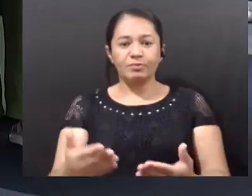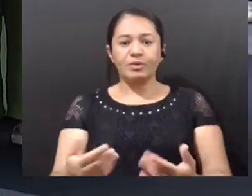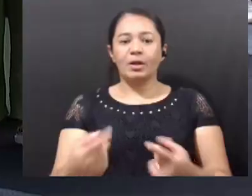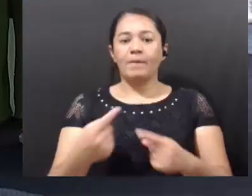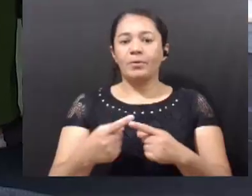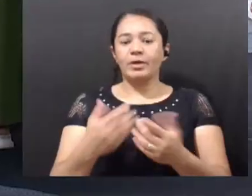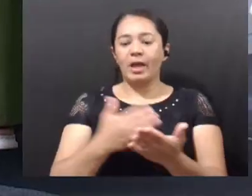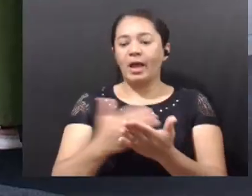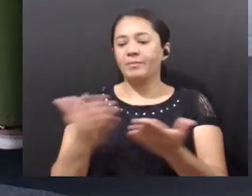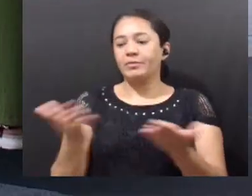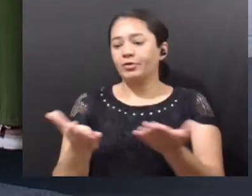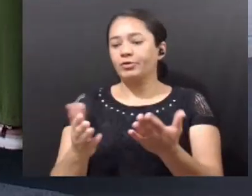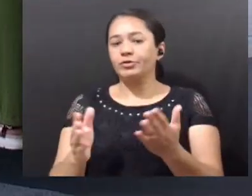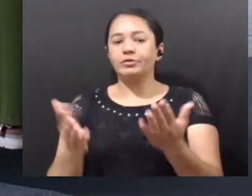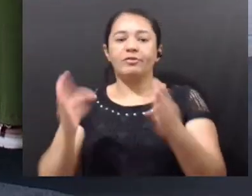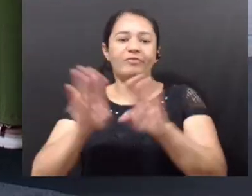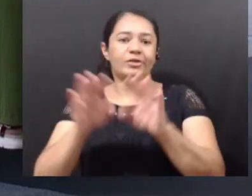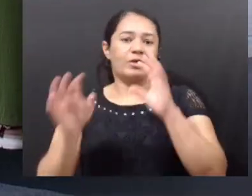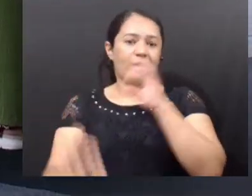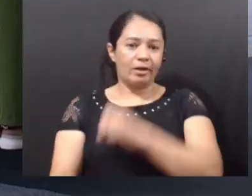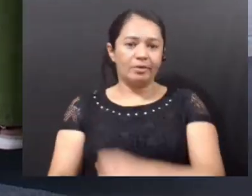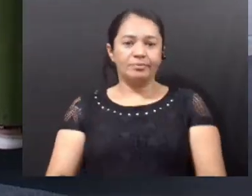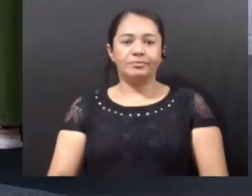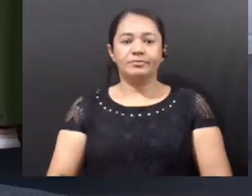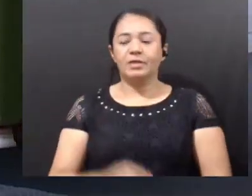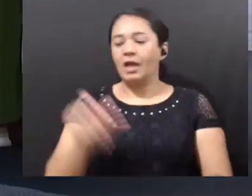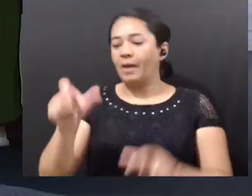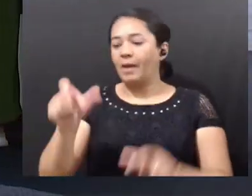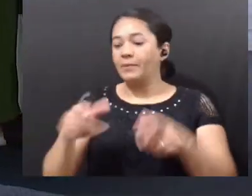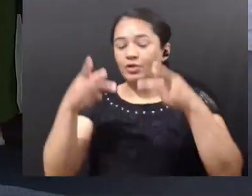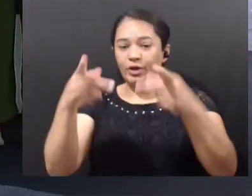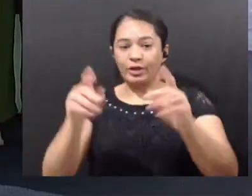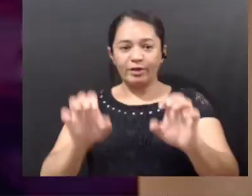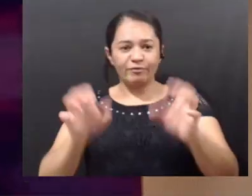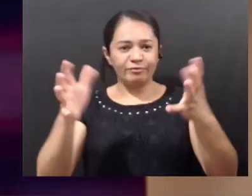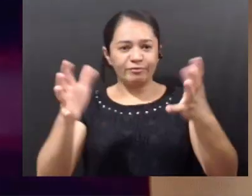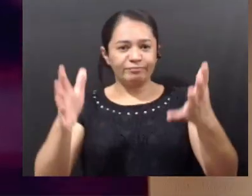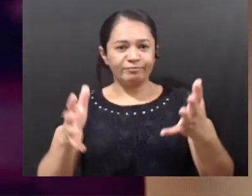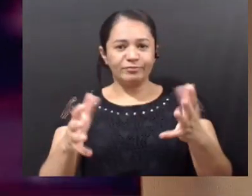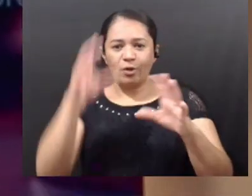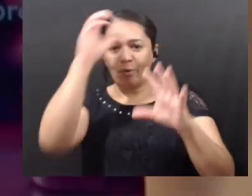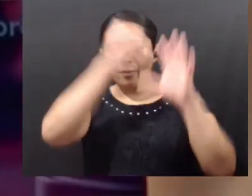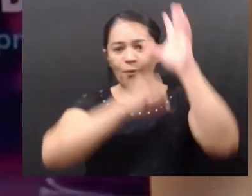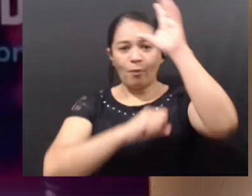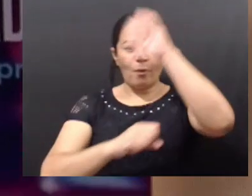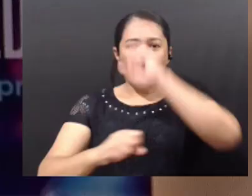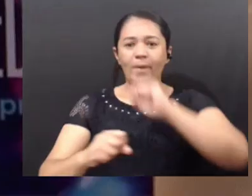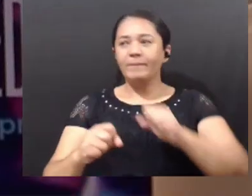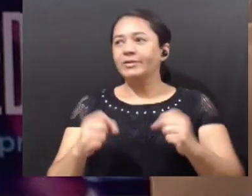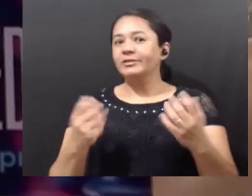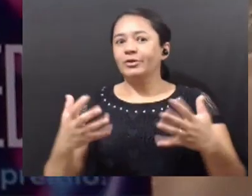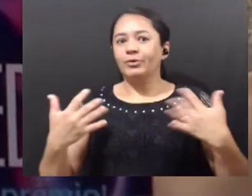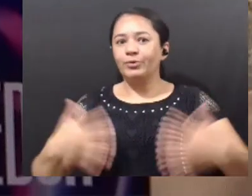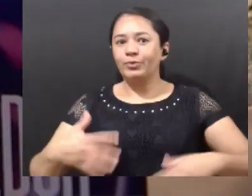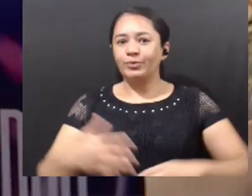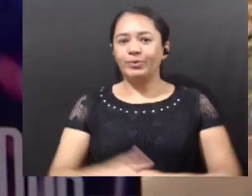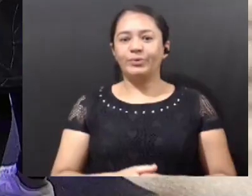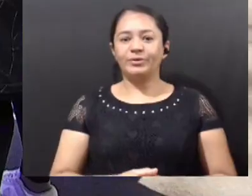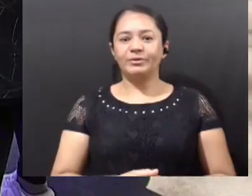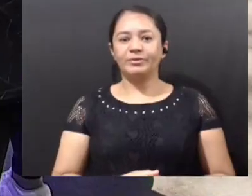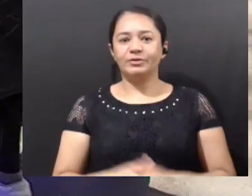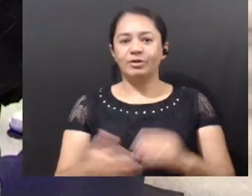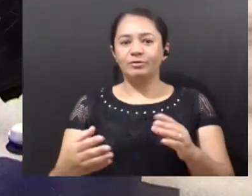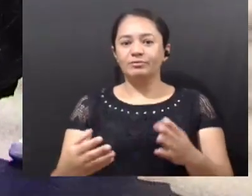rápido. Para quem visitou o evento, um aprendizado cheio de ideias e checkmate, fechamento de